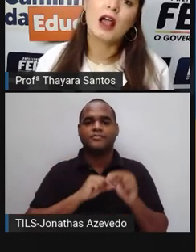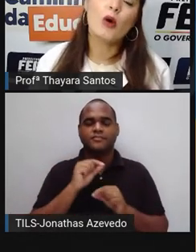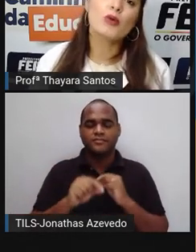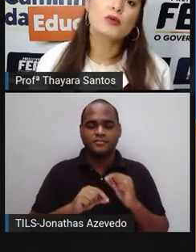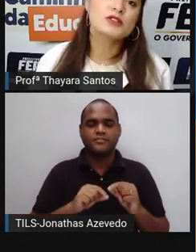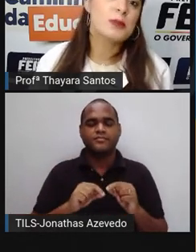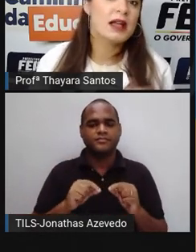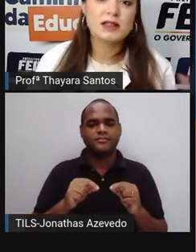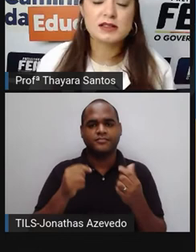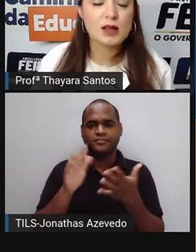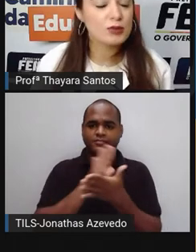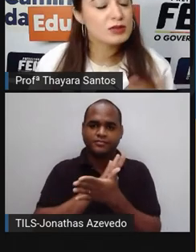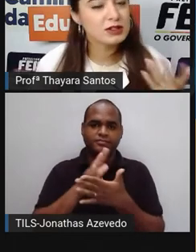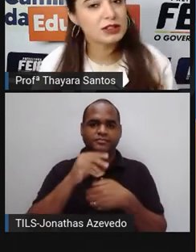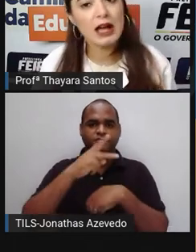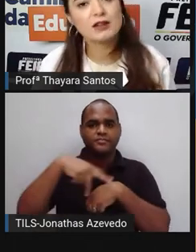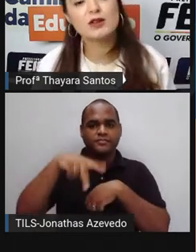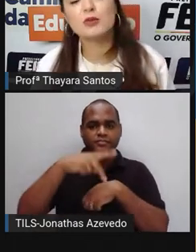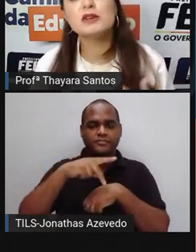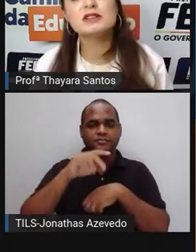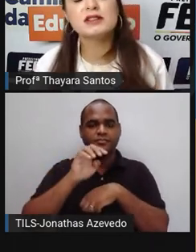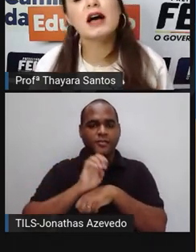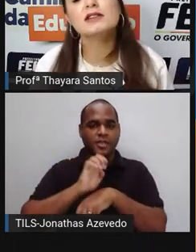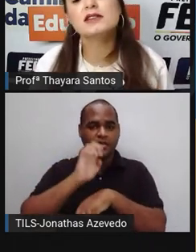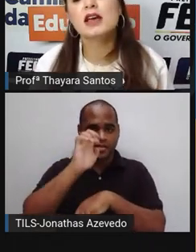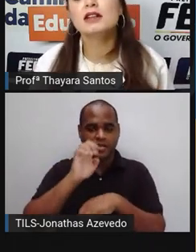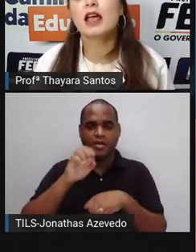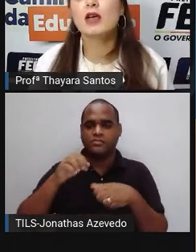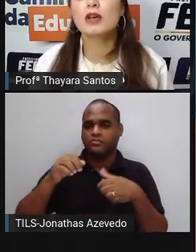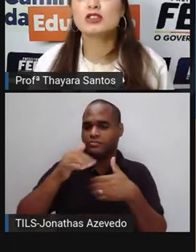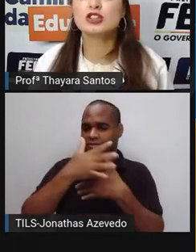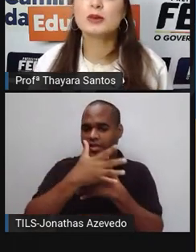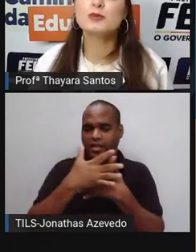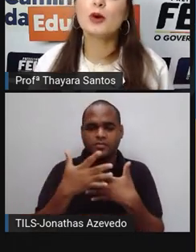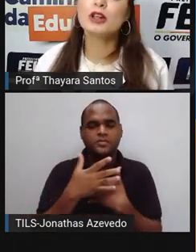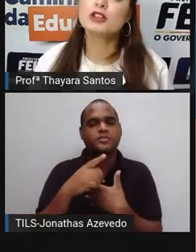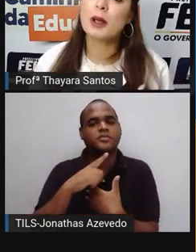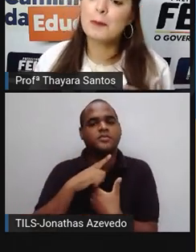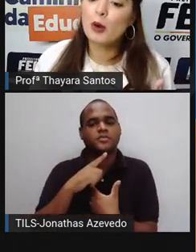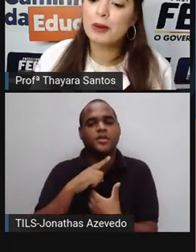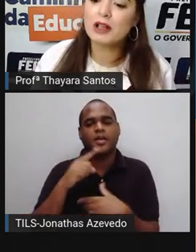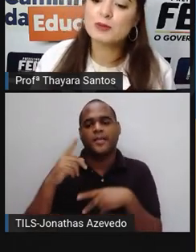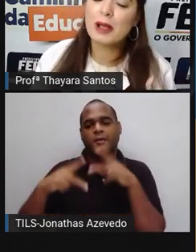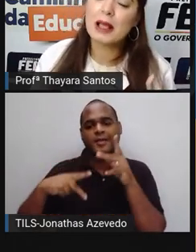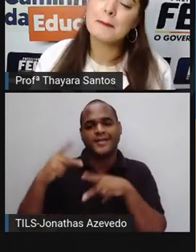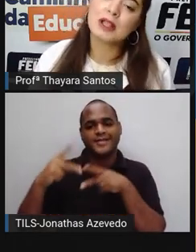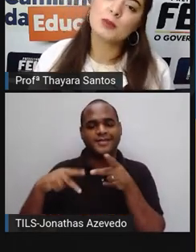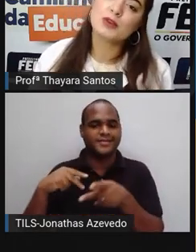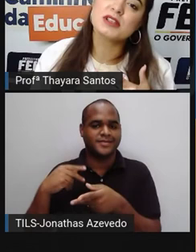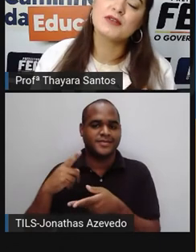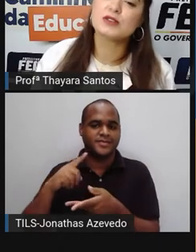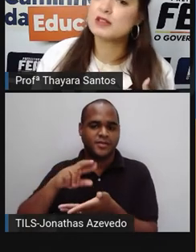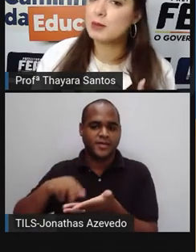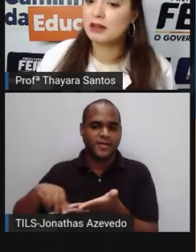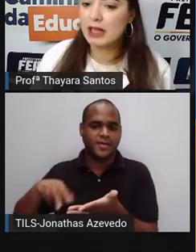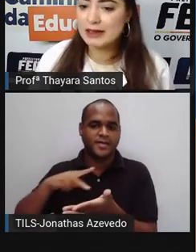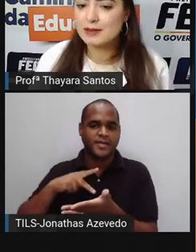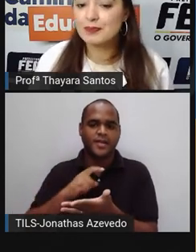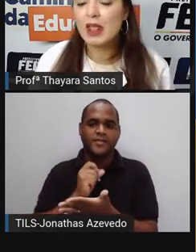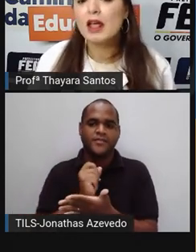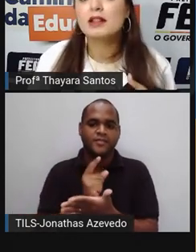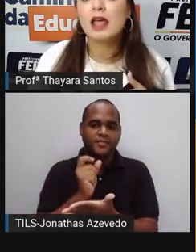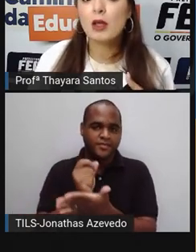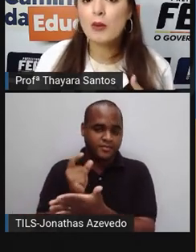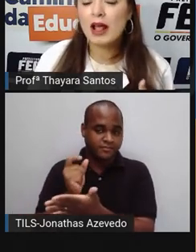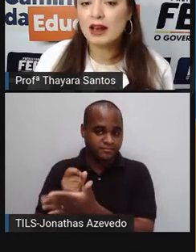é alguns países alguns estados algumas cidades tem o que a gente chama de política pública de pagamento por serviços